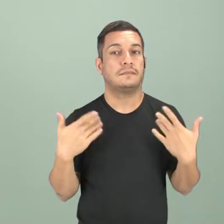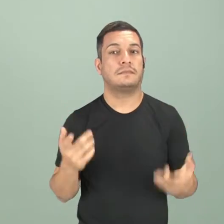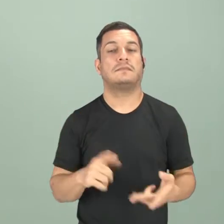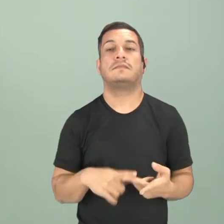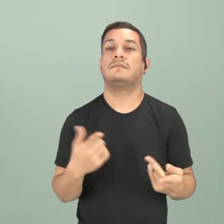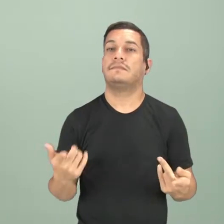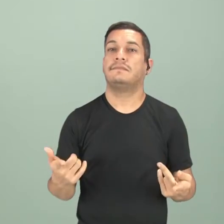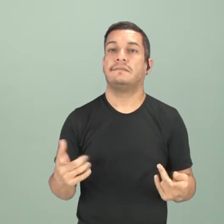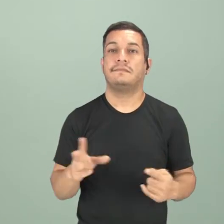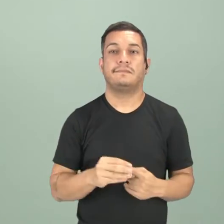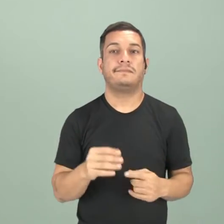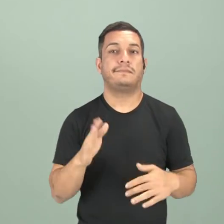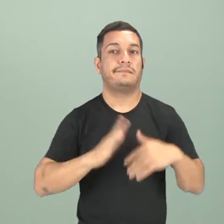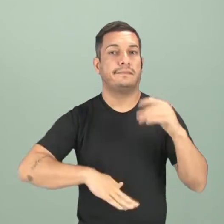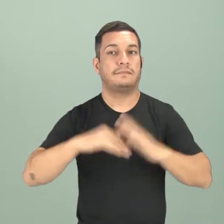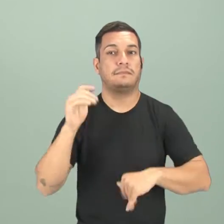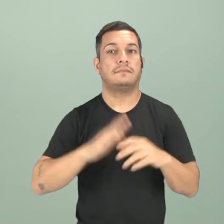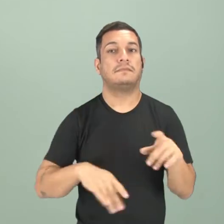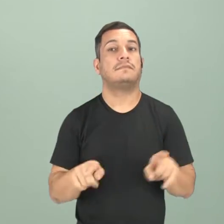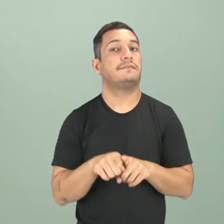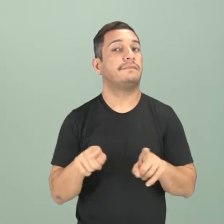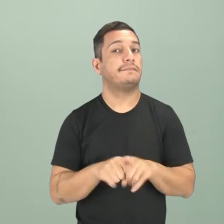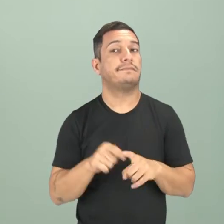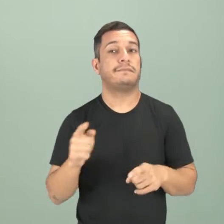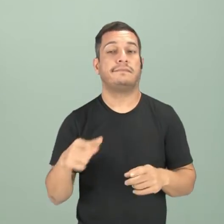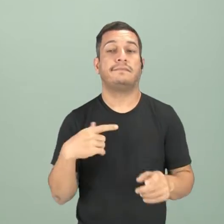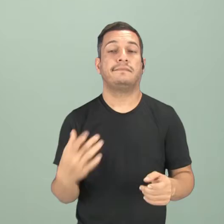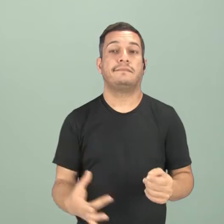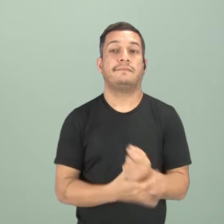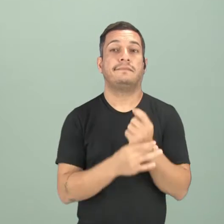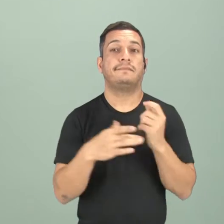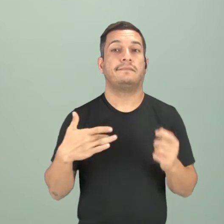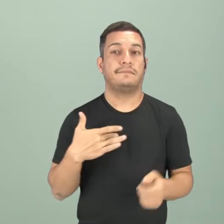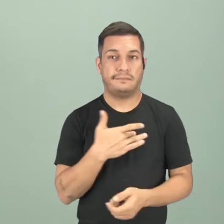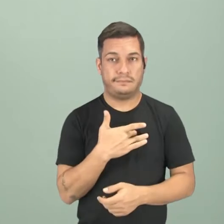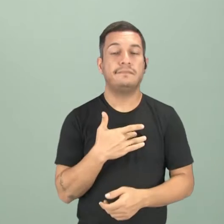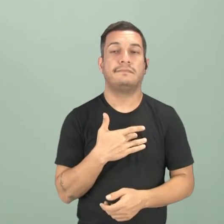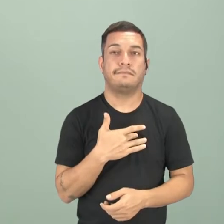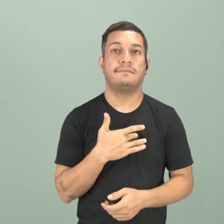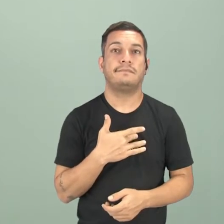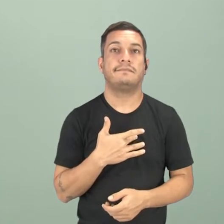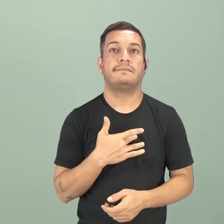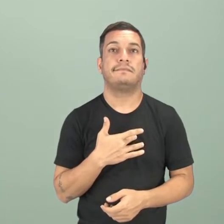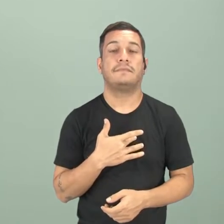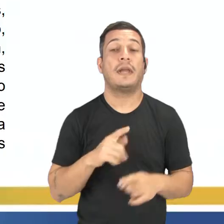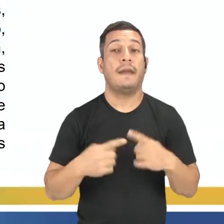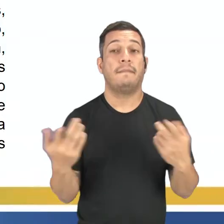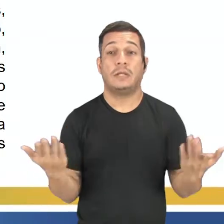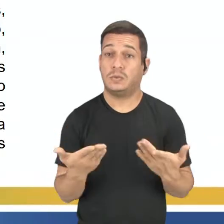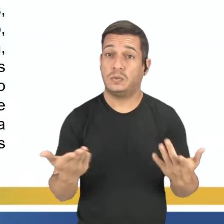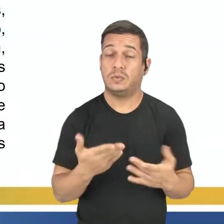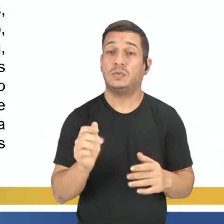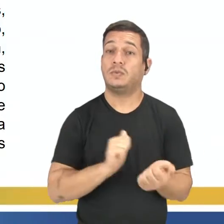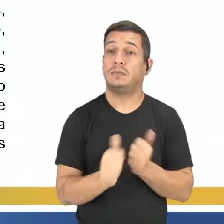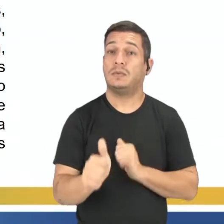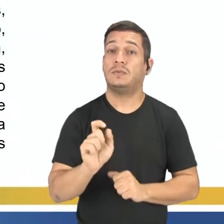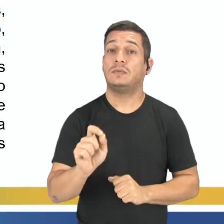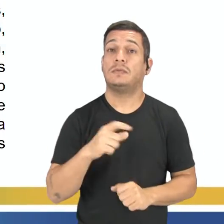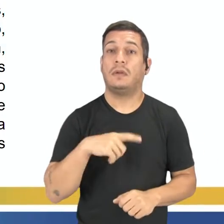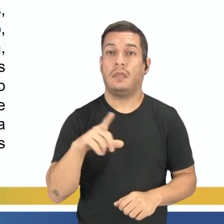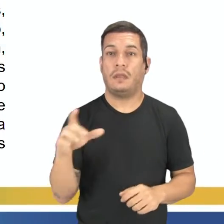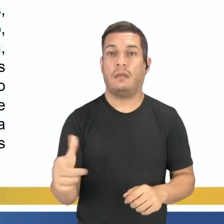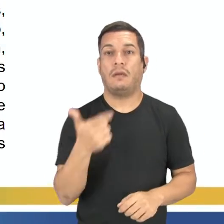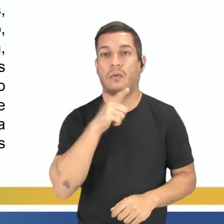na lógica profissional também, na lógica da promoção da saúde. Mas, atualmente, o esporte ele